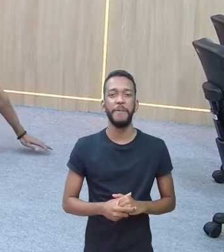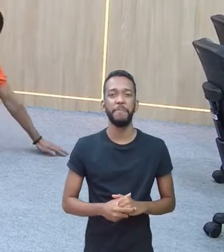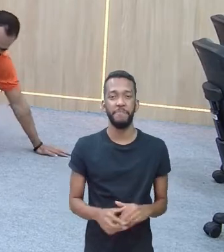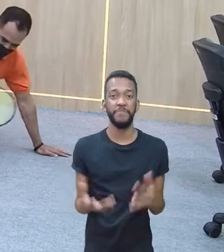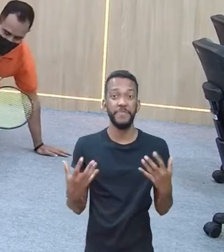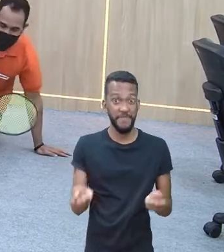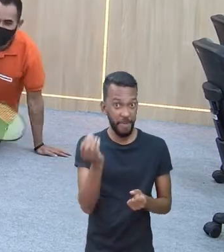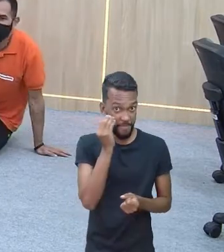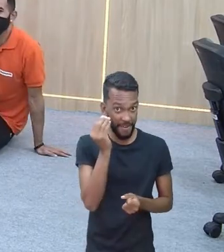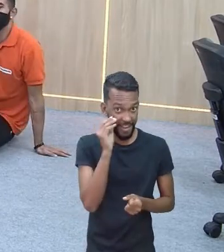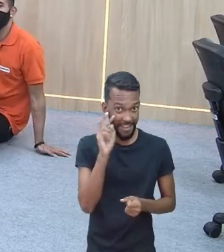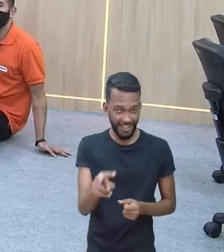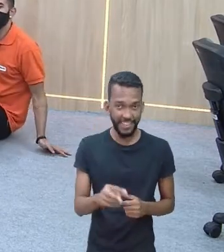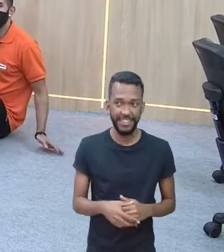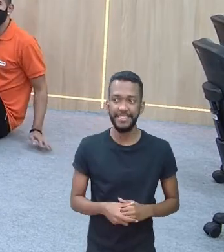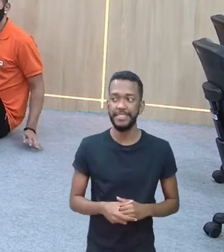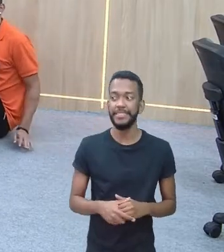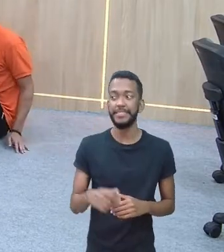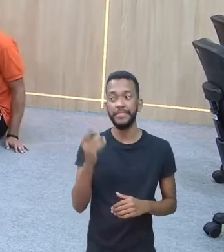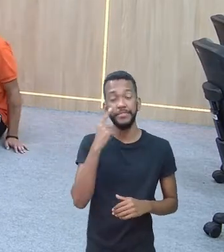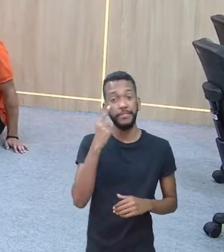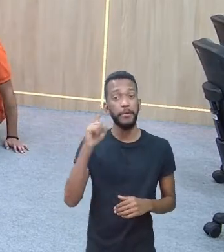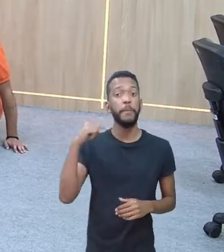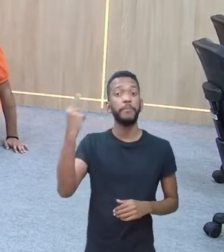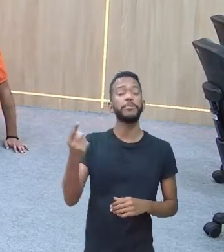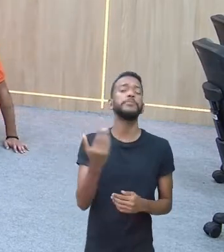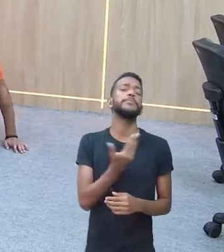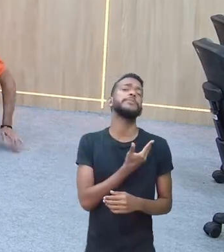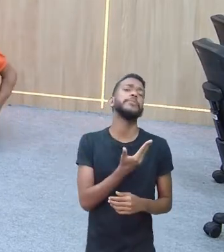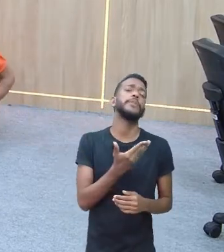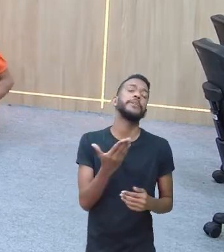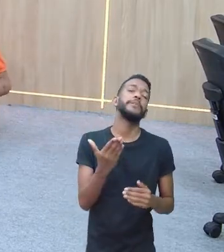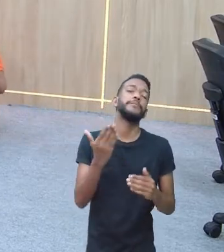Vamos lá. Nos vemos na próxima, gente. Muito obrigado.